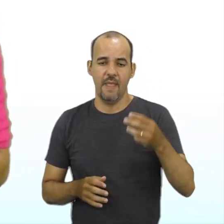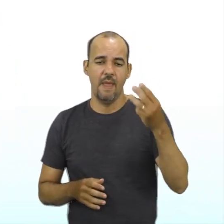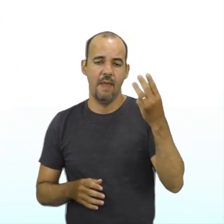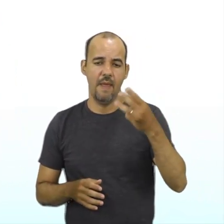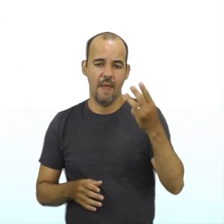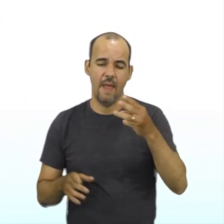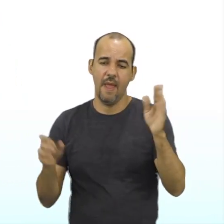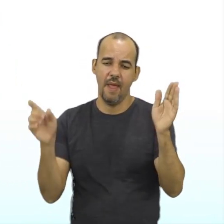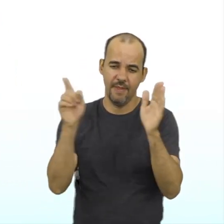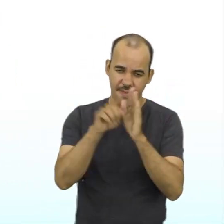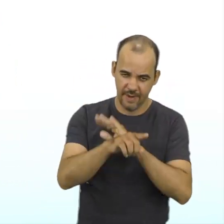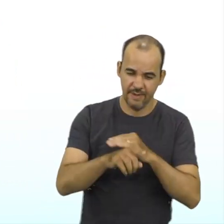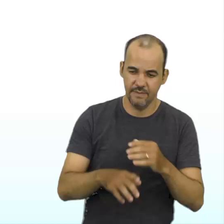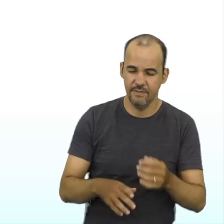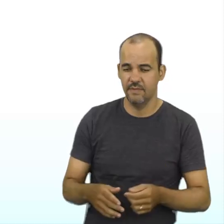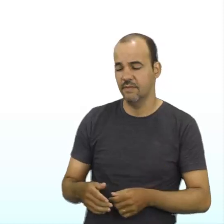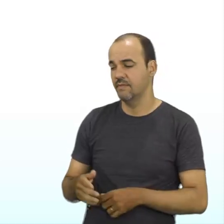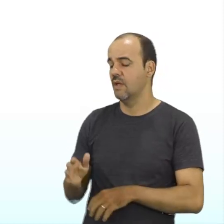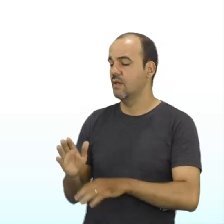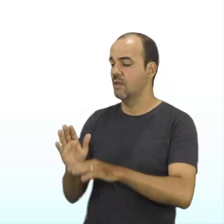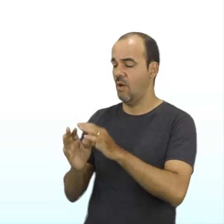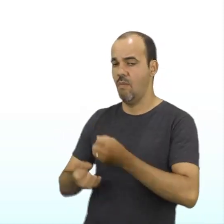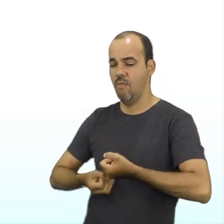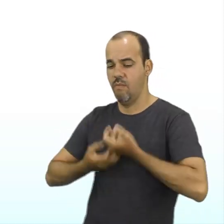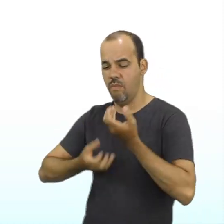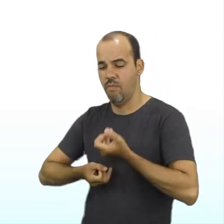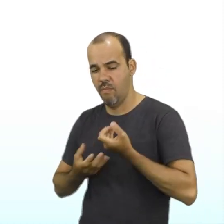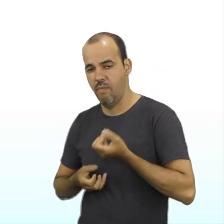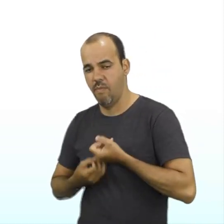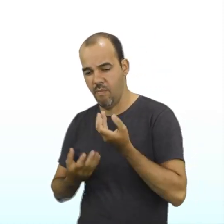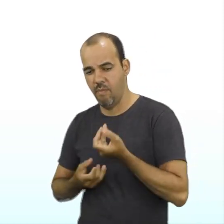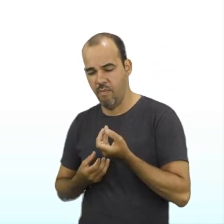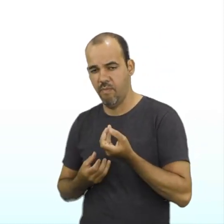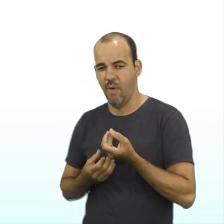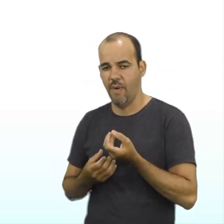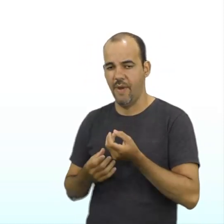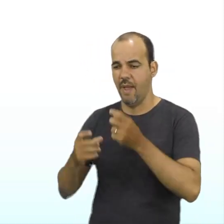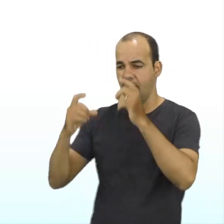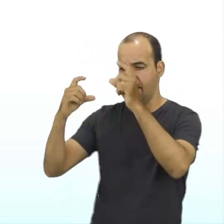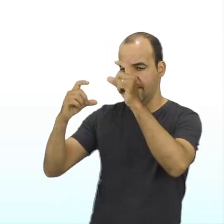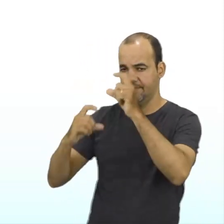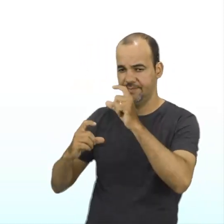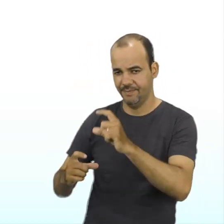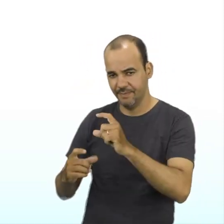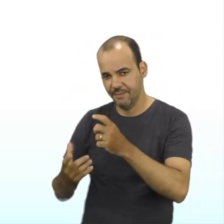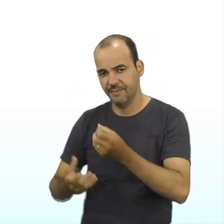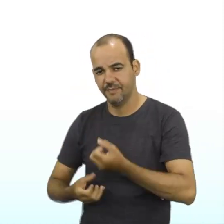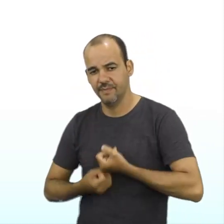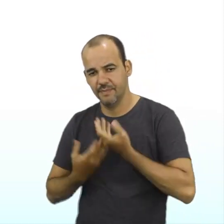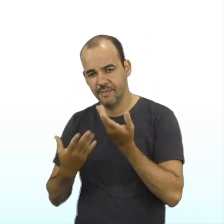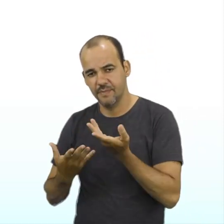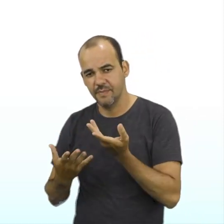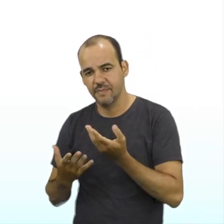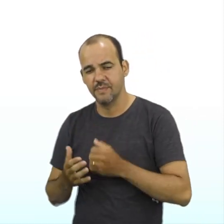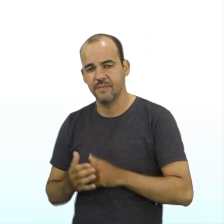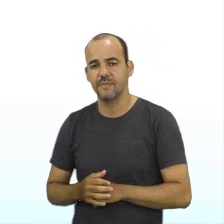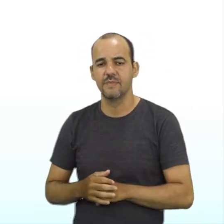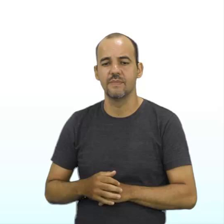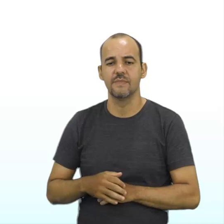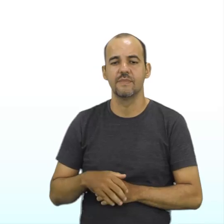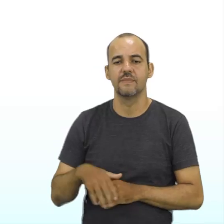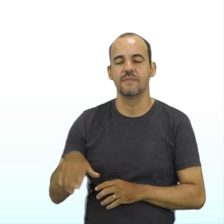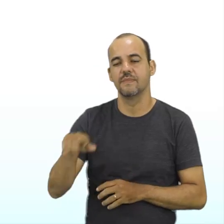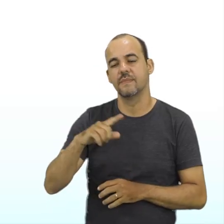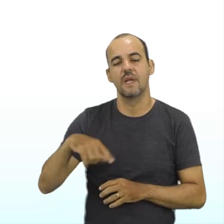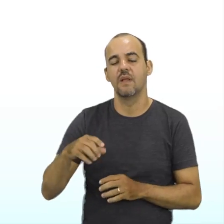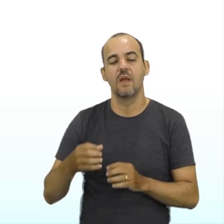3 é um poema, a gente vai ver aqui o que é que pede, né? Nesse poema, o eu poético enaltece a. Aí,